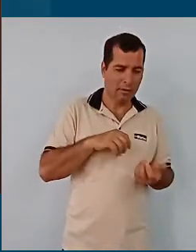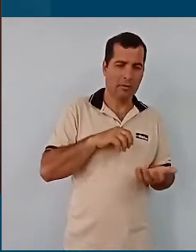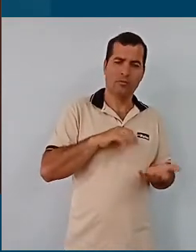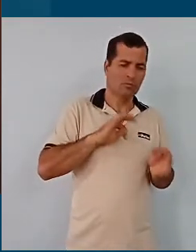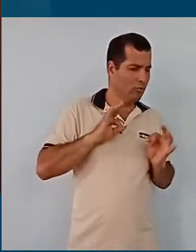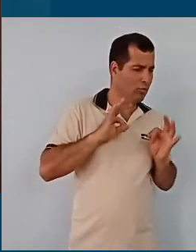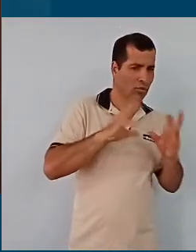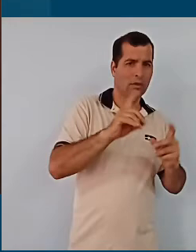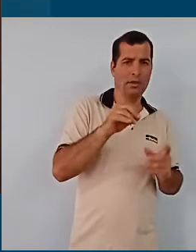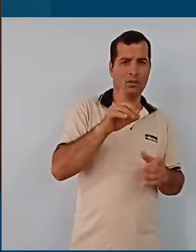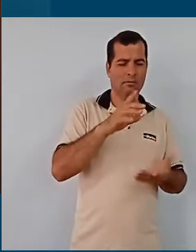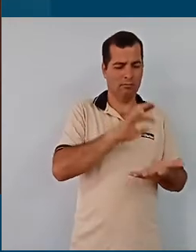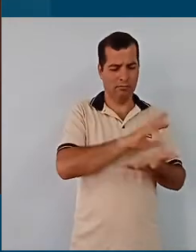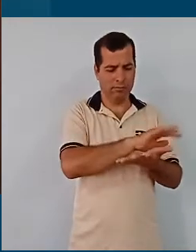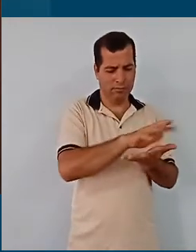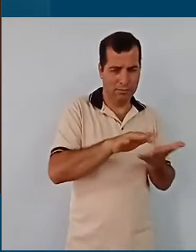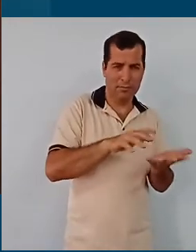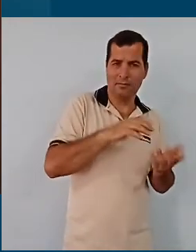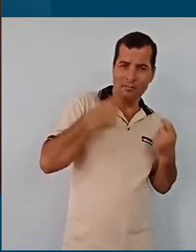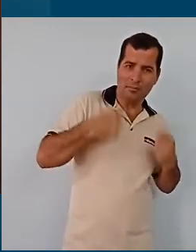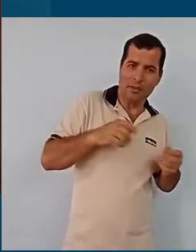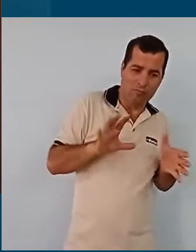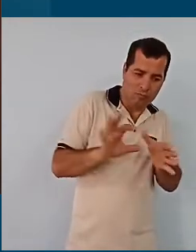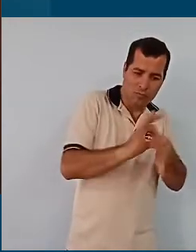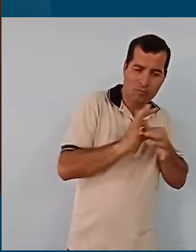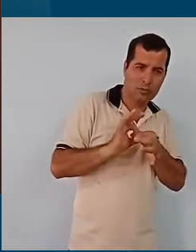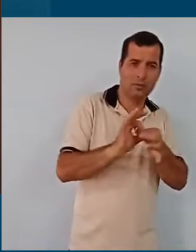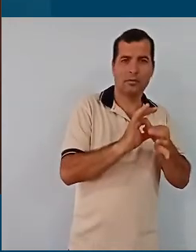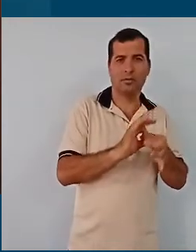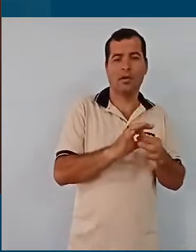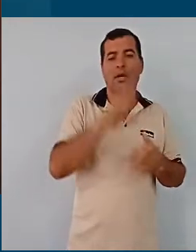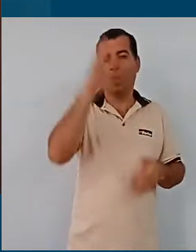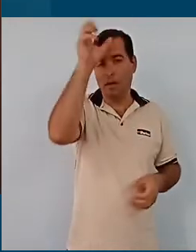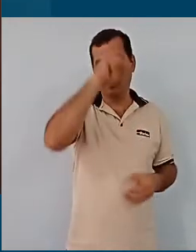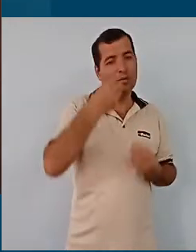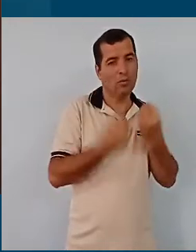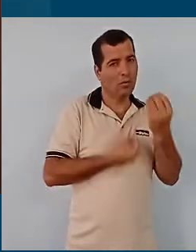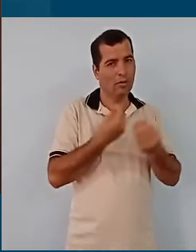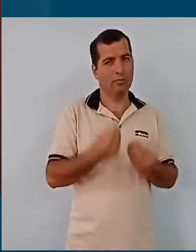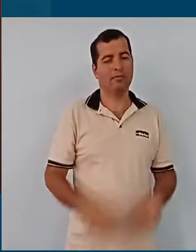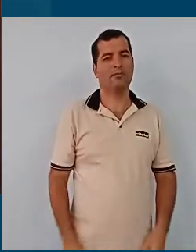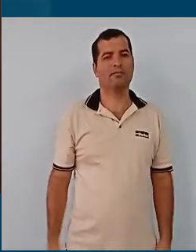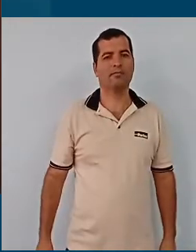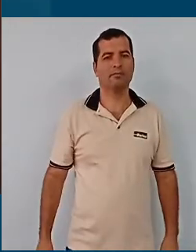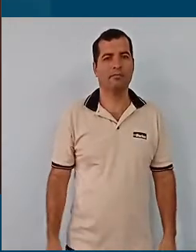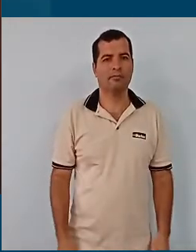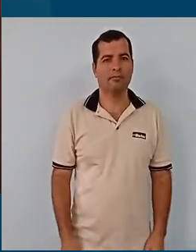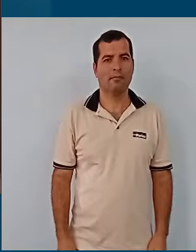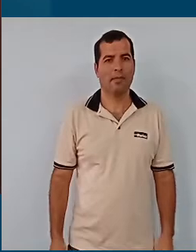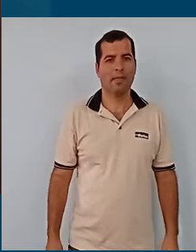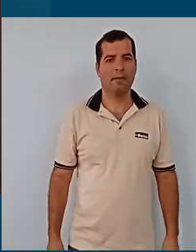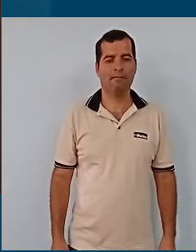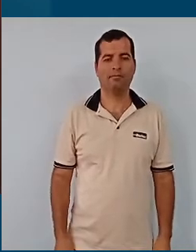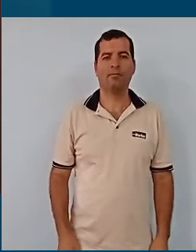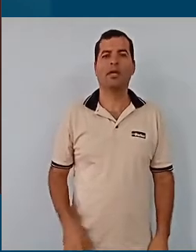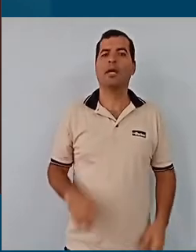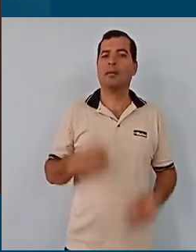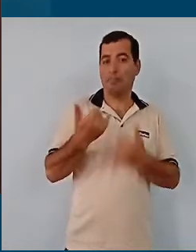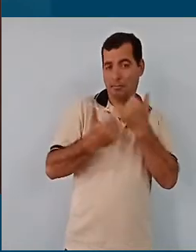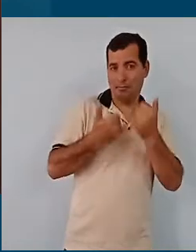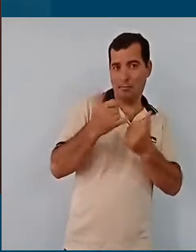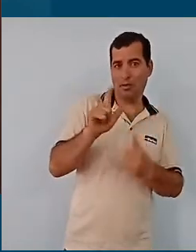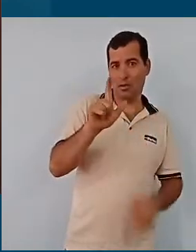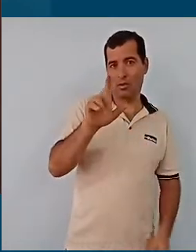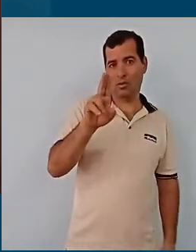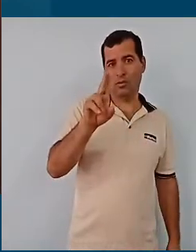mais, nós precisamos ir exercitando e aprendendo como fazer isso. Agora, lúdico, eu digo que tem que ter o tempo